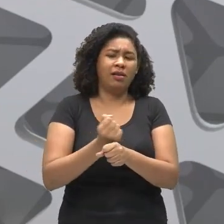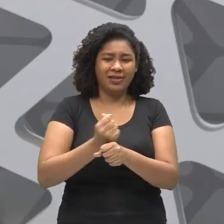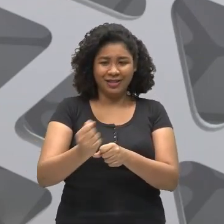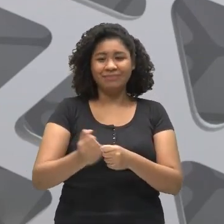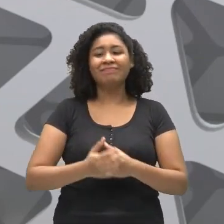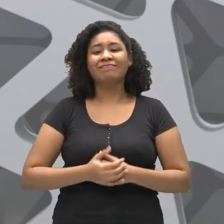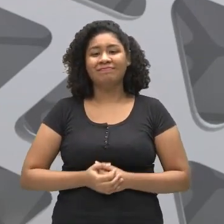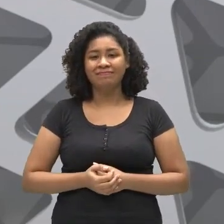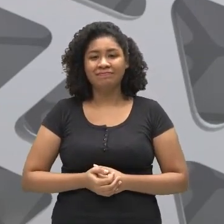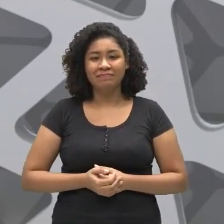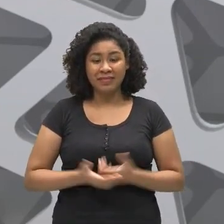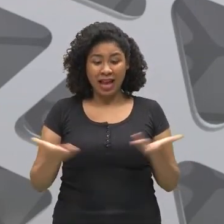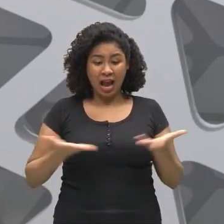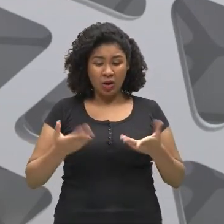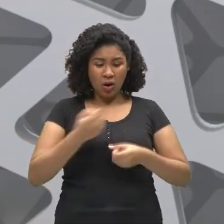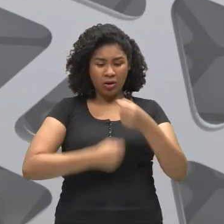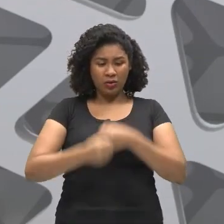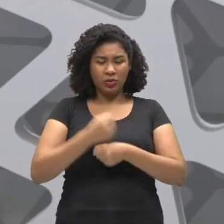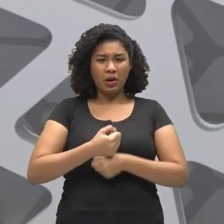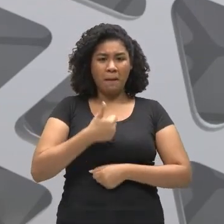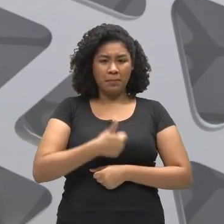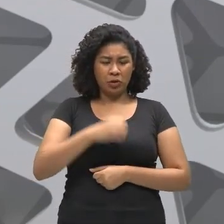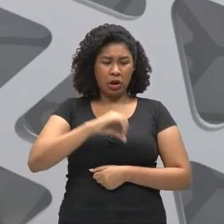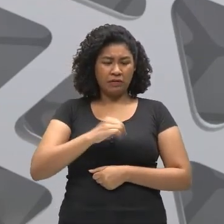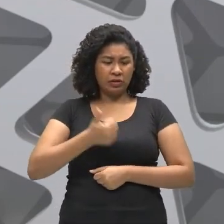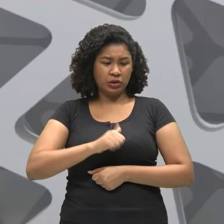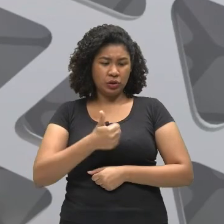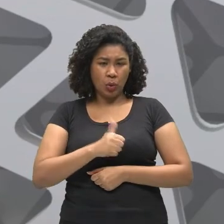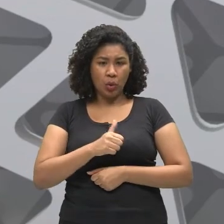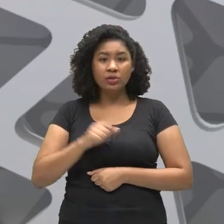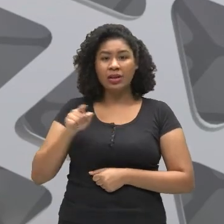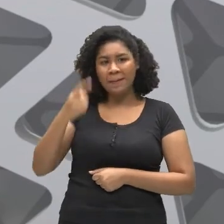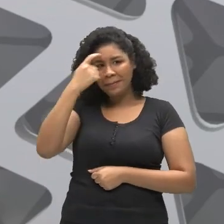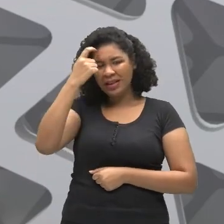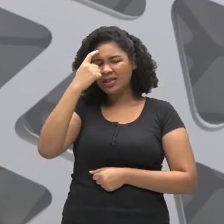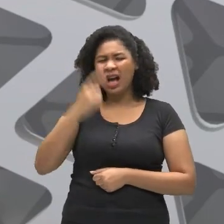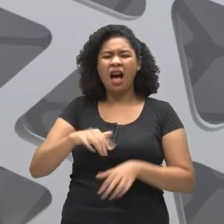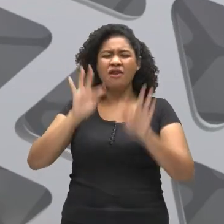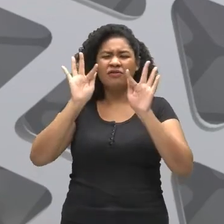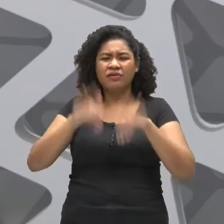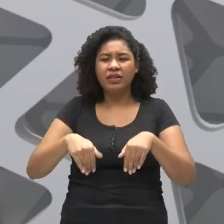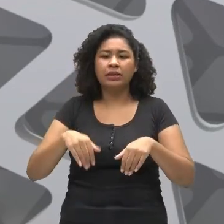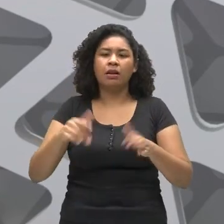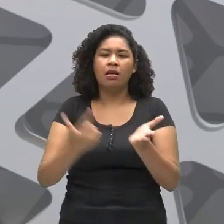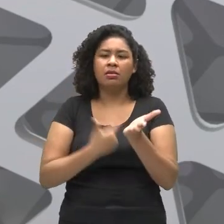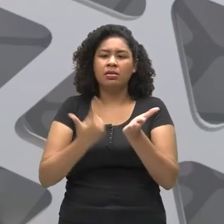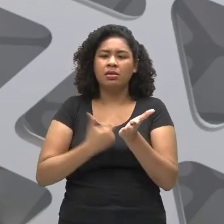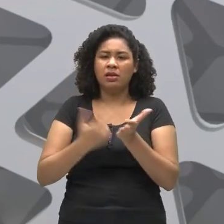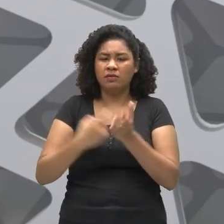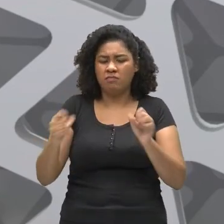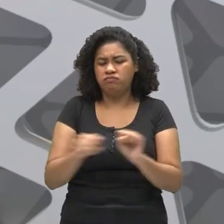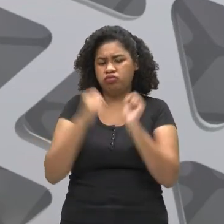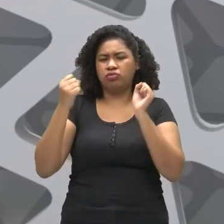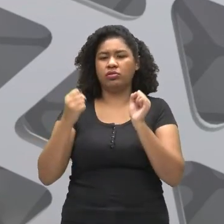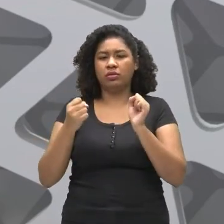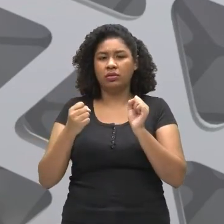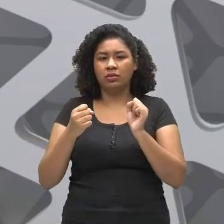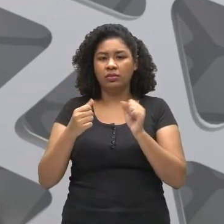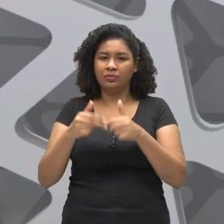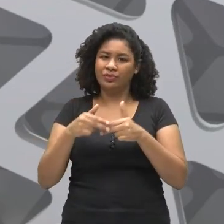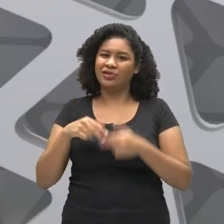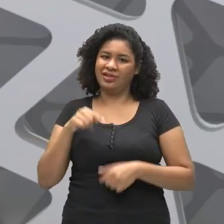só vai ser aqui, em 1911, ali, que vamos, acabou. Por quê? Imagina a quantidade de coisas que não teriam lá, né? Para